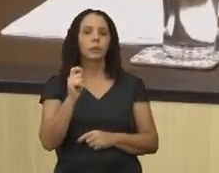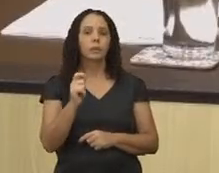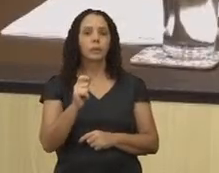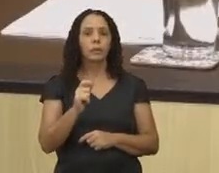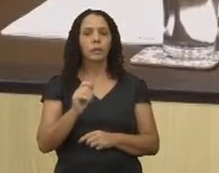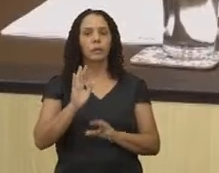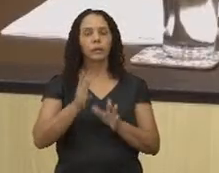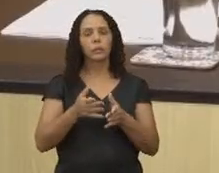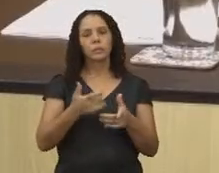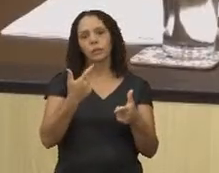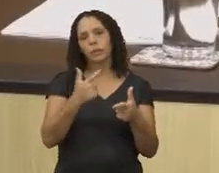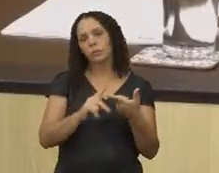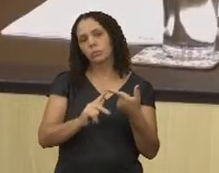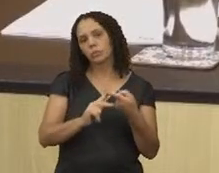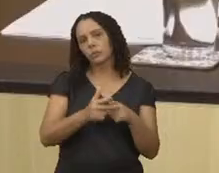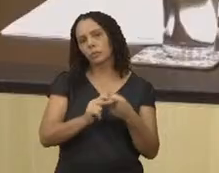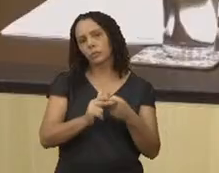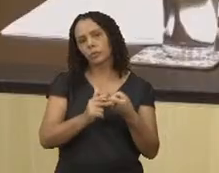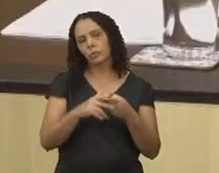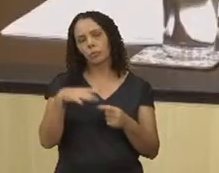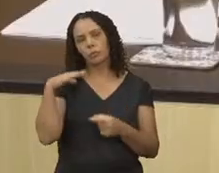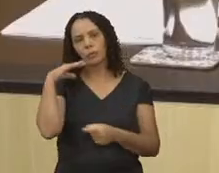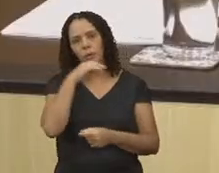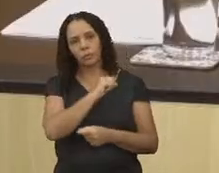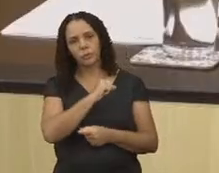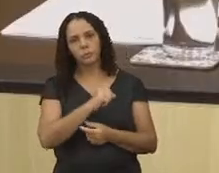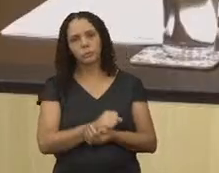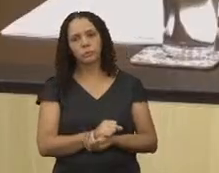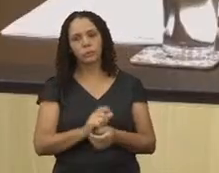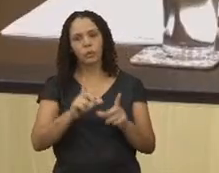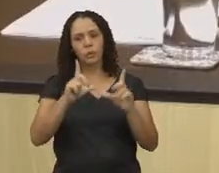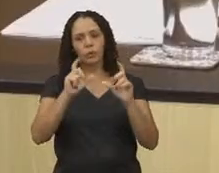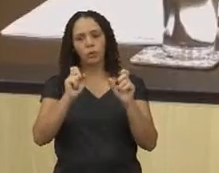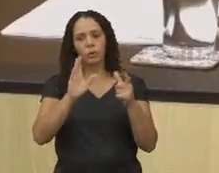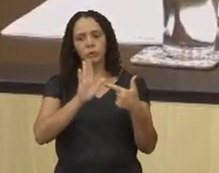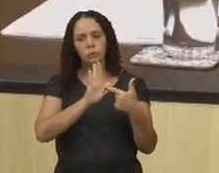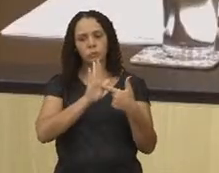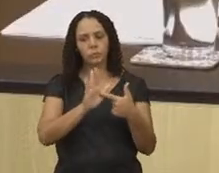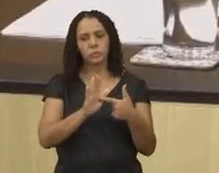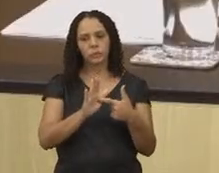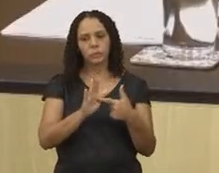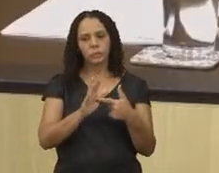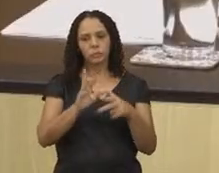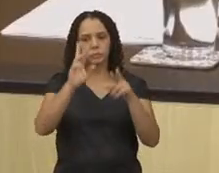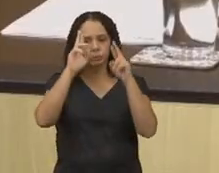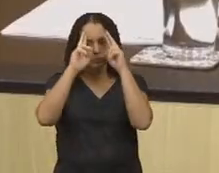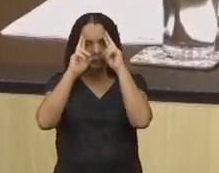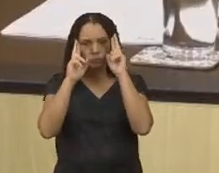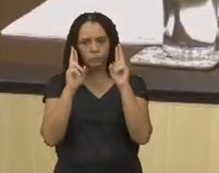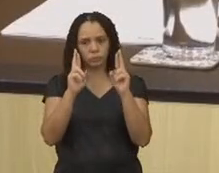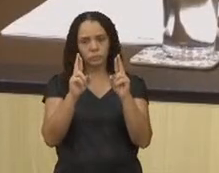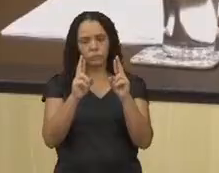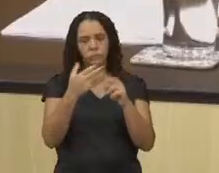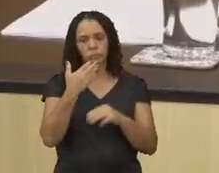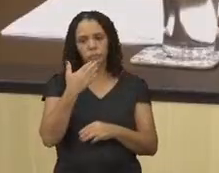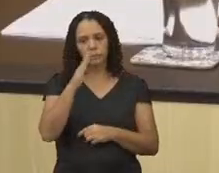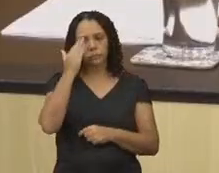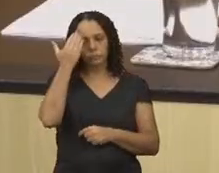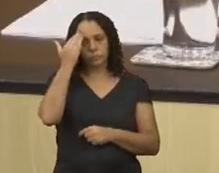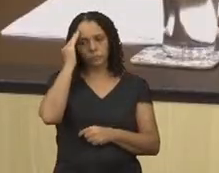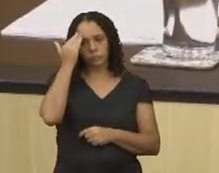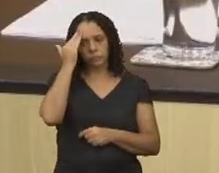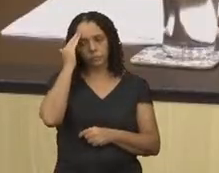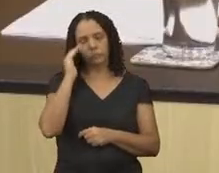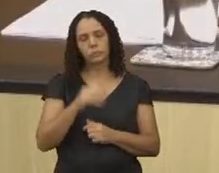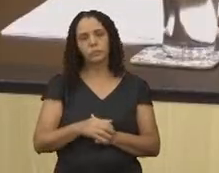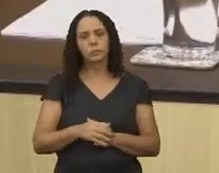medidas necessárias com a máxima brevidade. Foto anexa. Assim sendo, muito respeitosamente recorremos à compreensão e